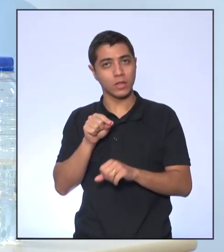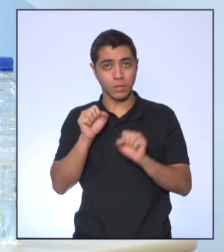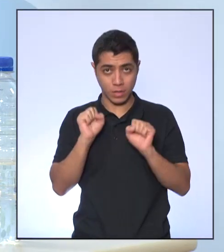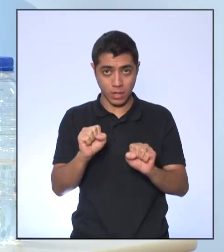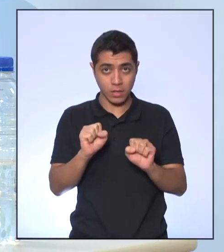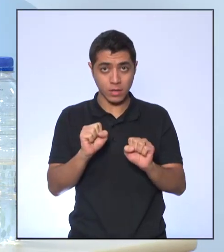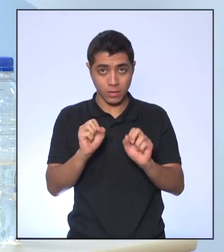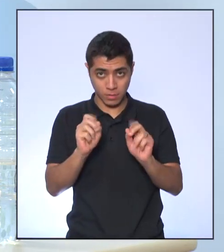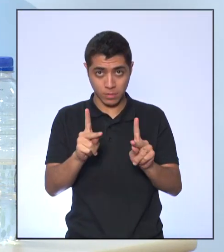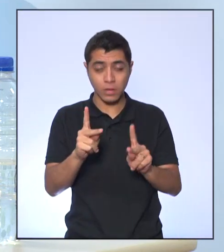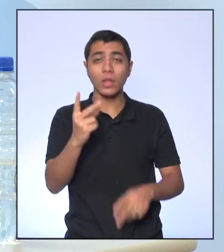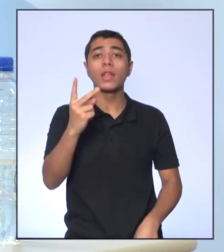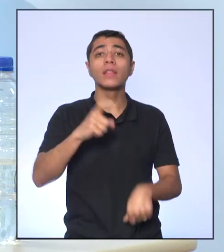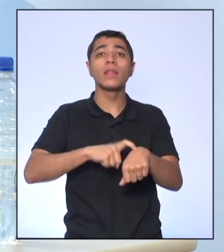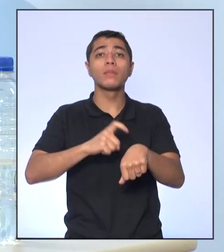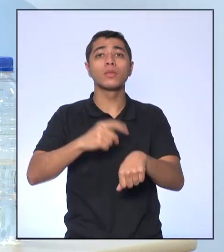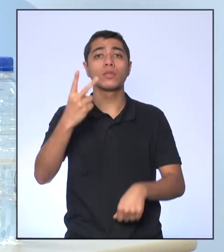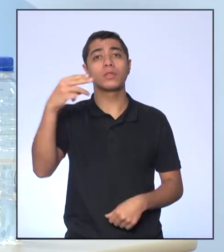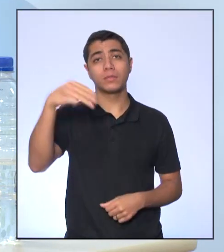2 minutinhos.